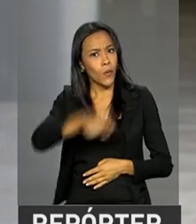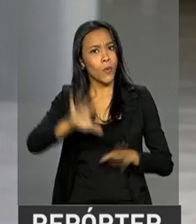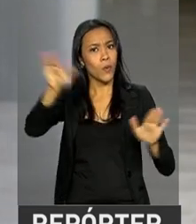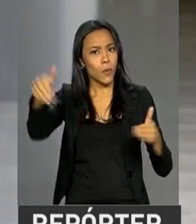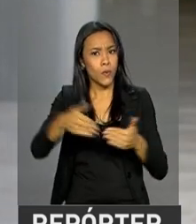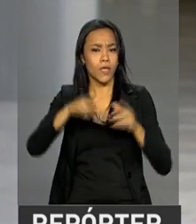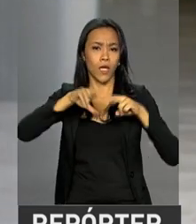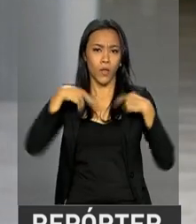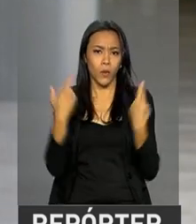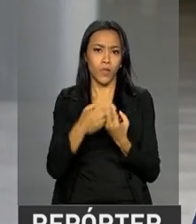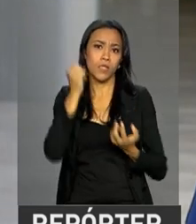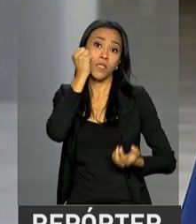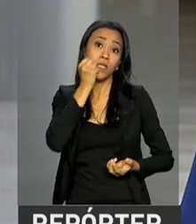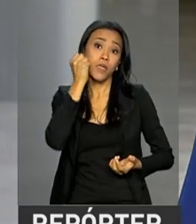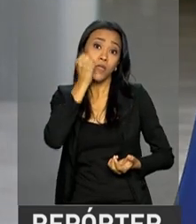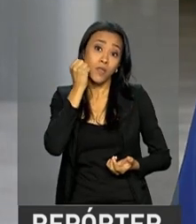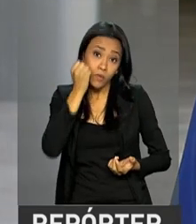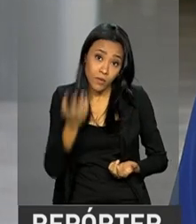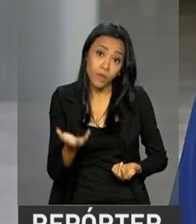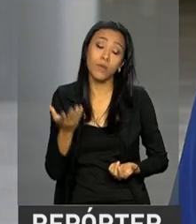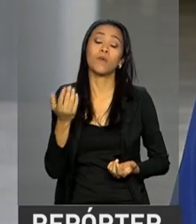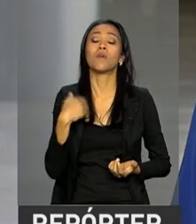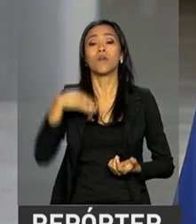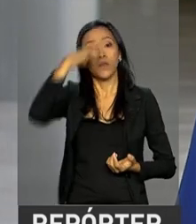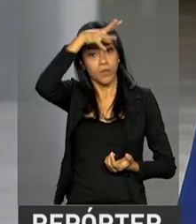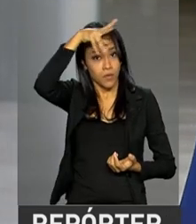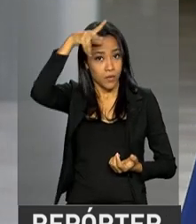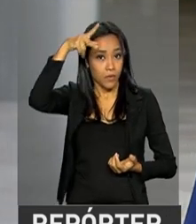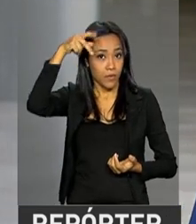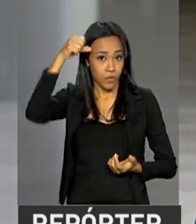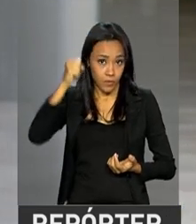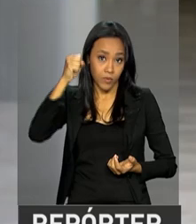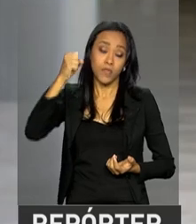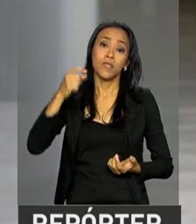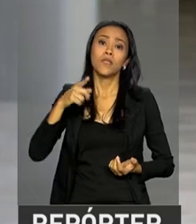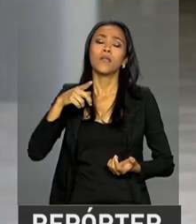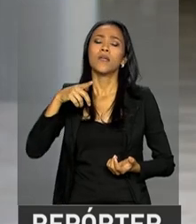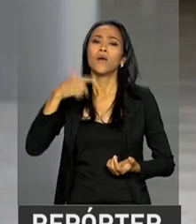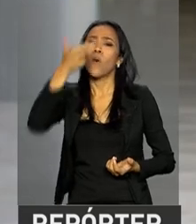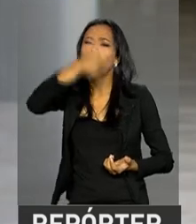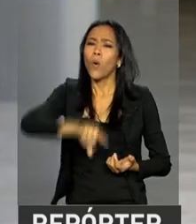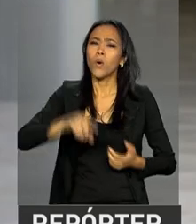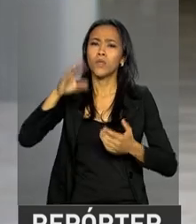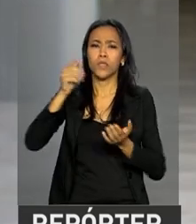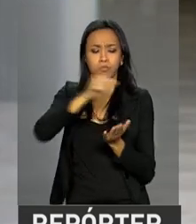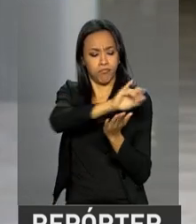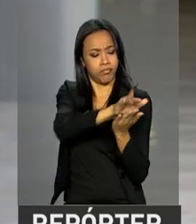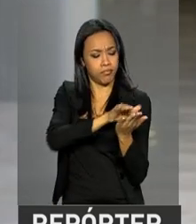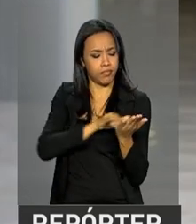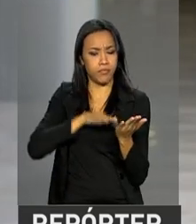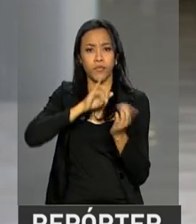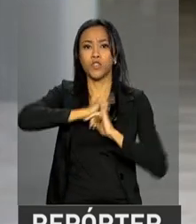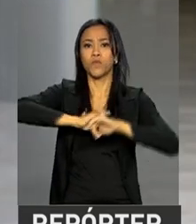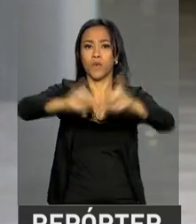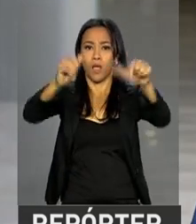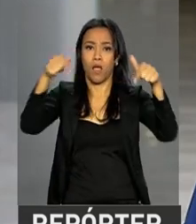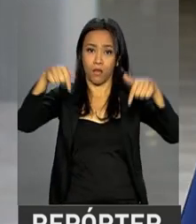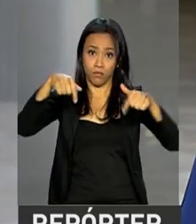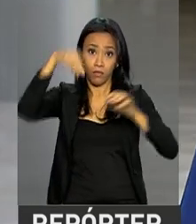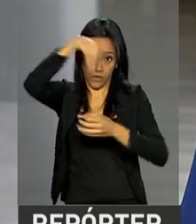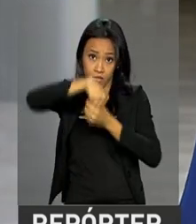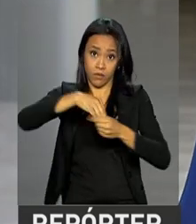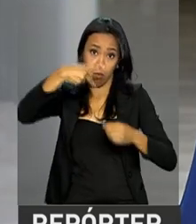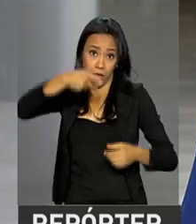grosso josé medeiros bom e em nota divulgada pela secretaria de comunicação da presidência da república o